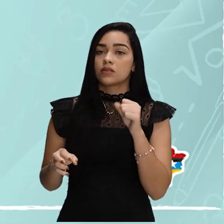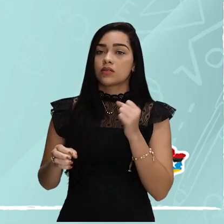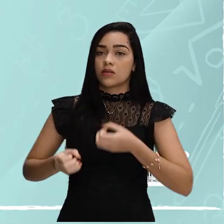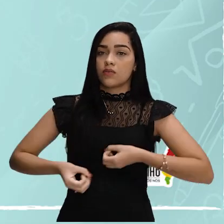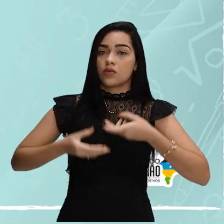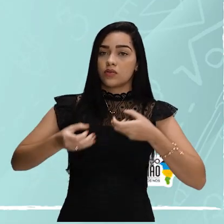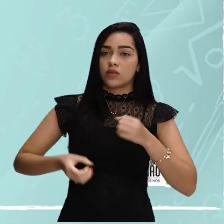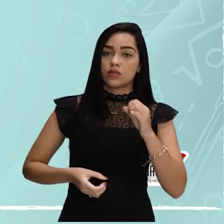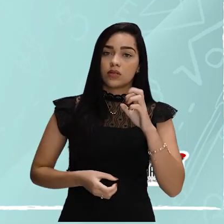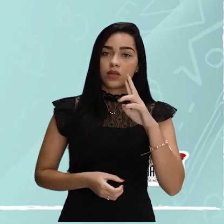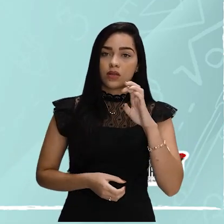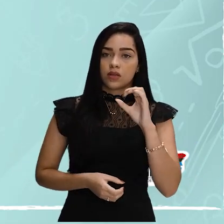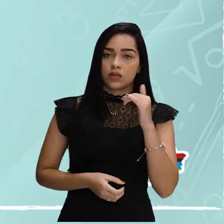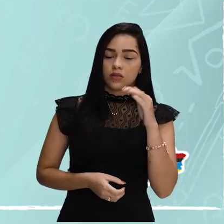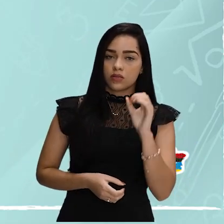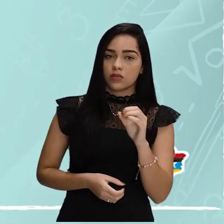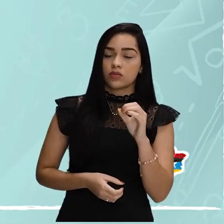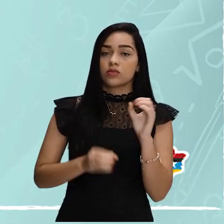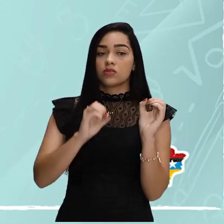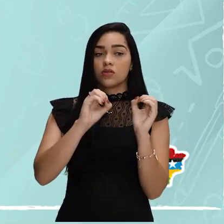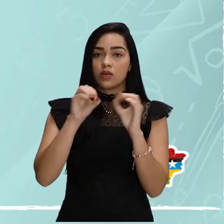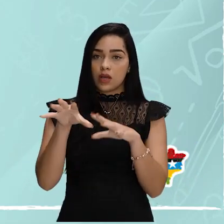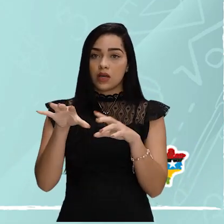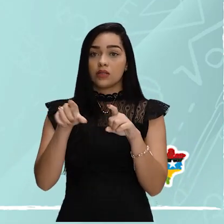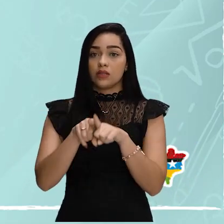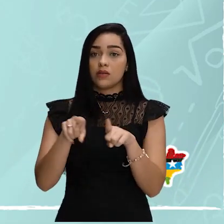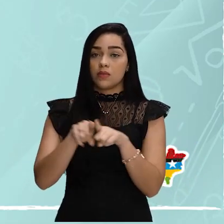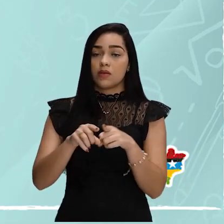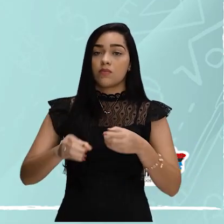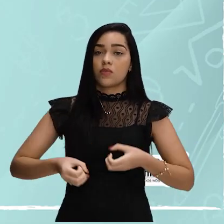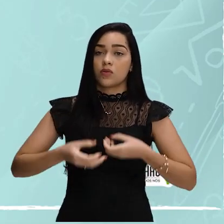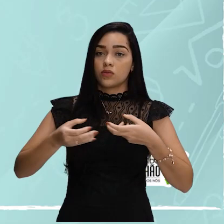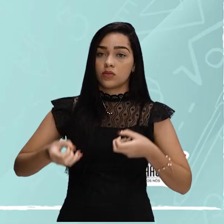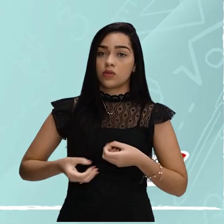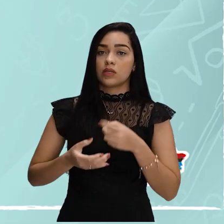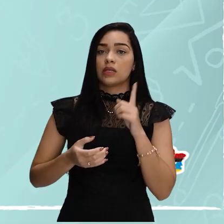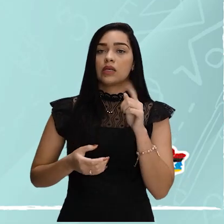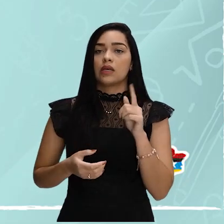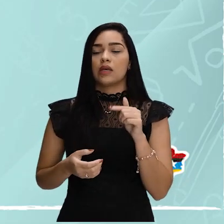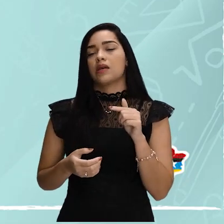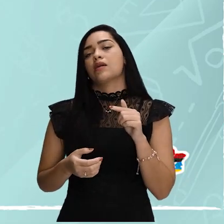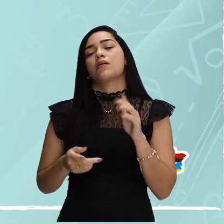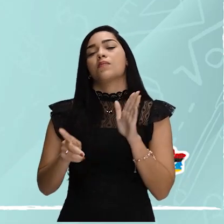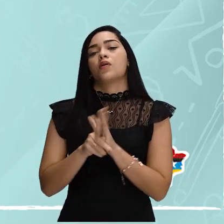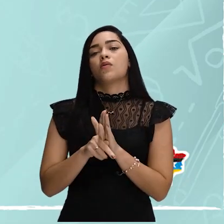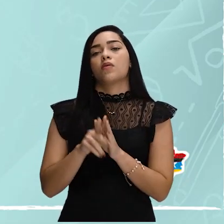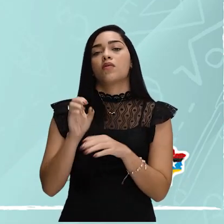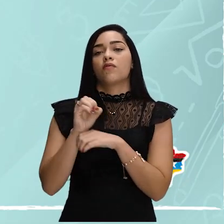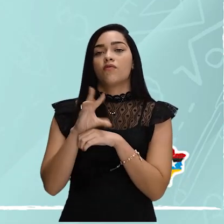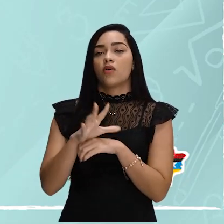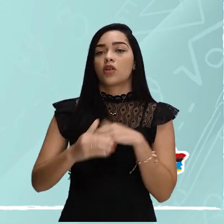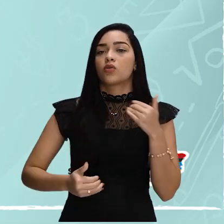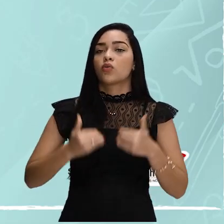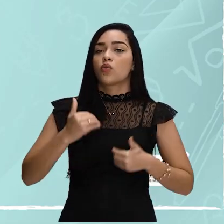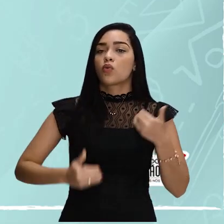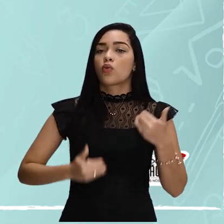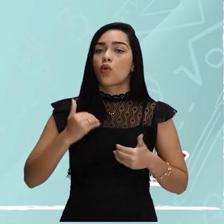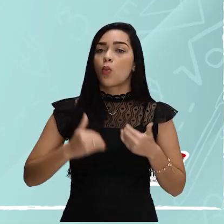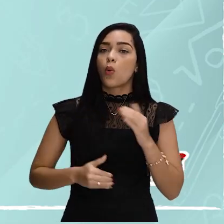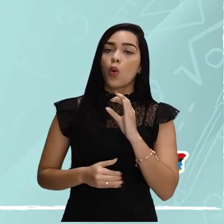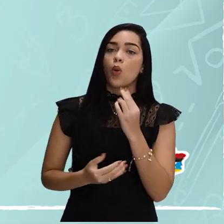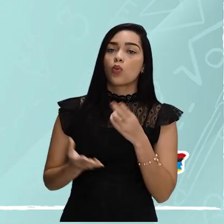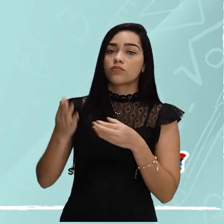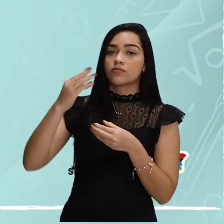produzir secreções que são jogadas na corrente sanguínea e produzir secreções que são lançadas para fora ou